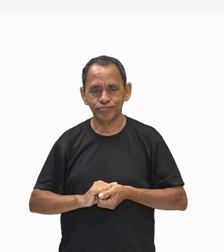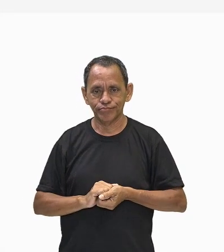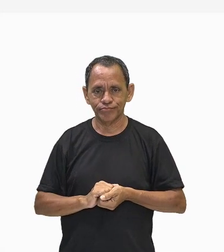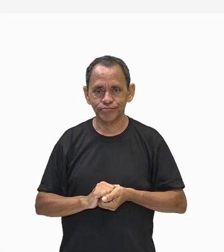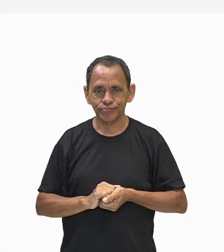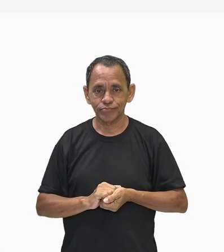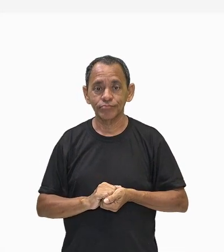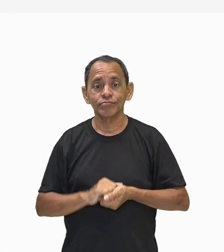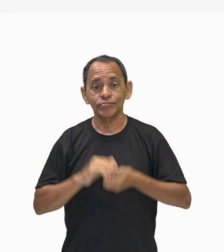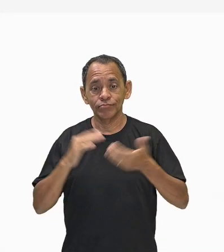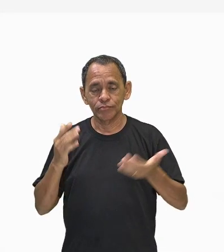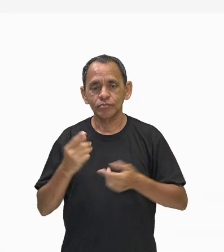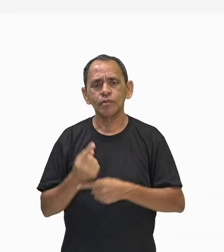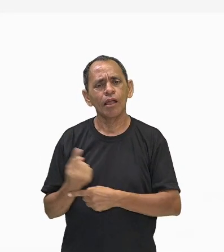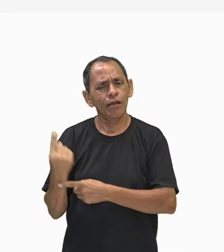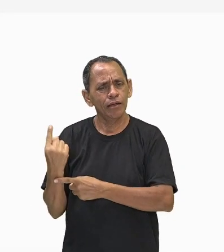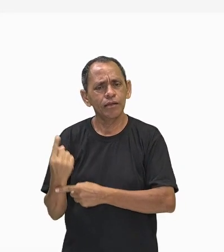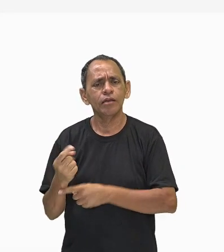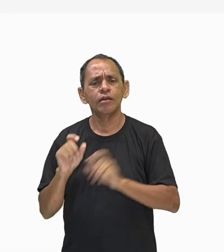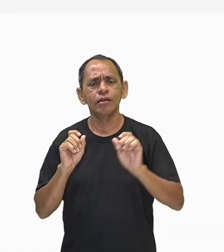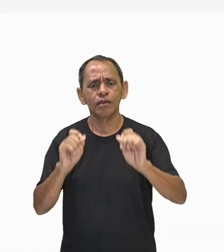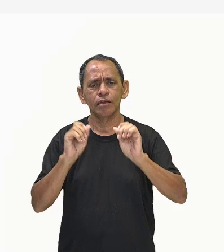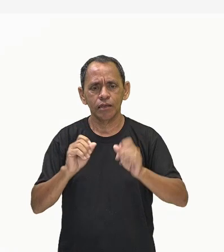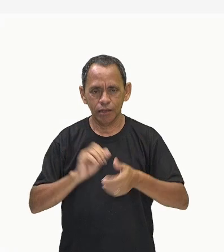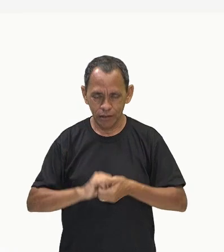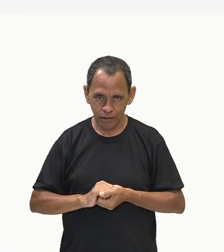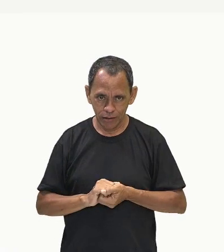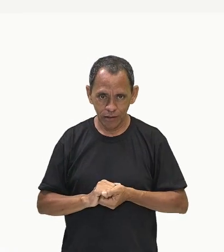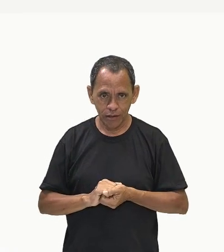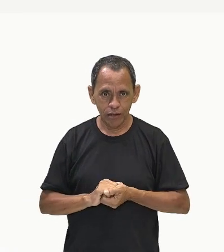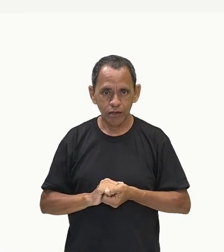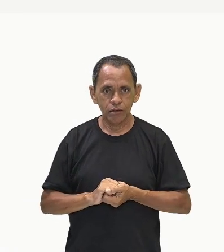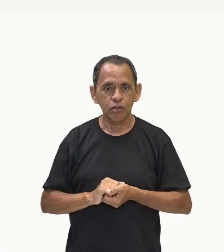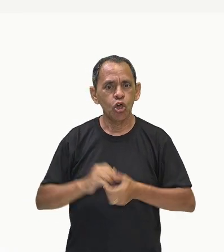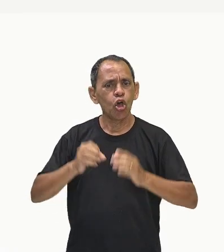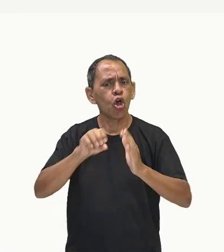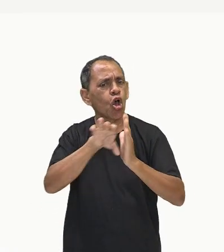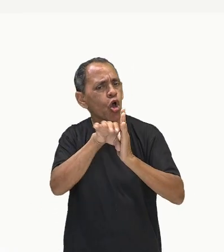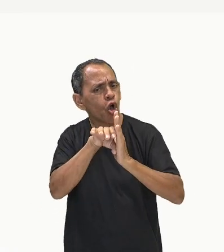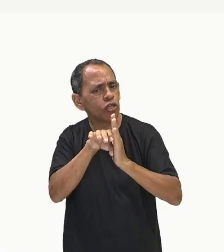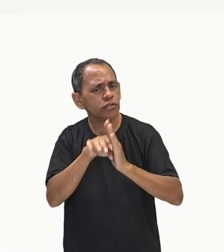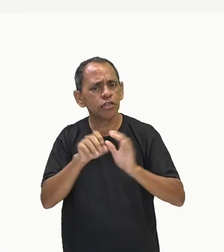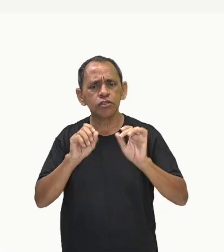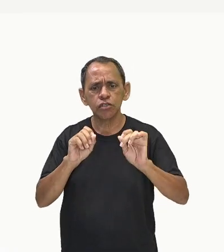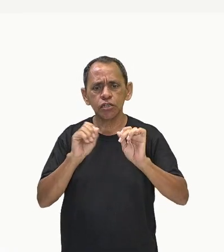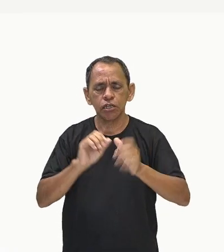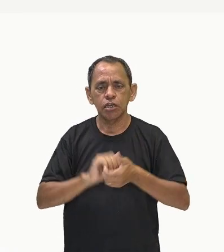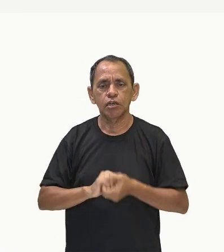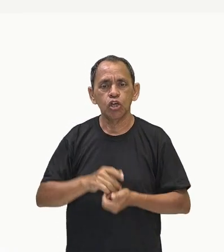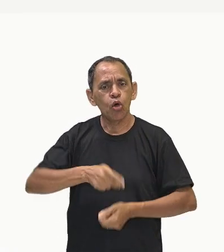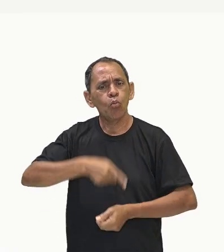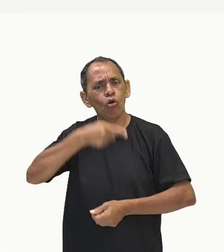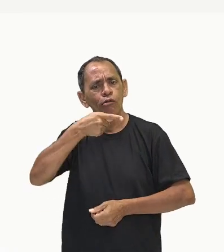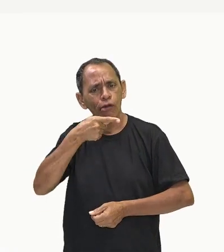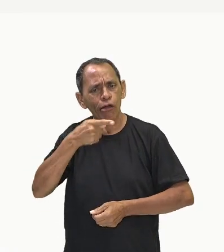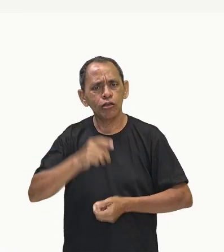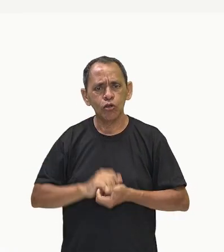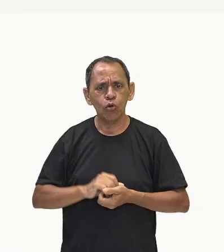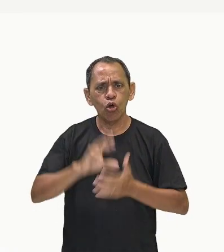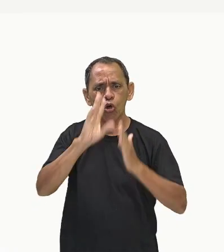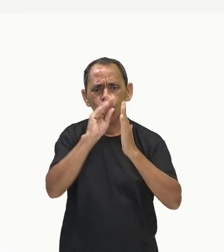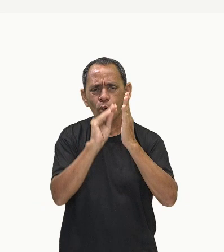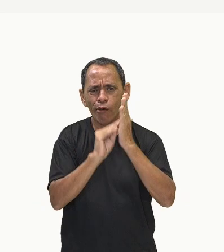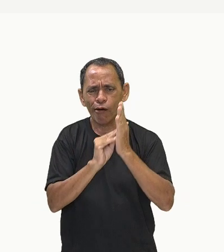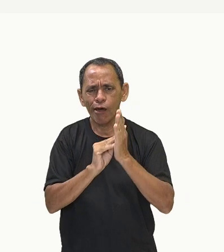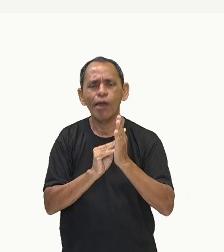Então, fazendo aqui a definição, poliedros de Platão, que é um conteúdo clássico